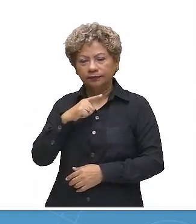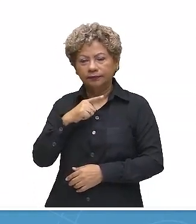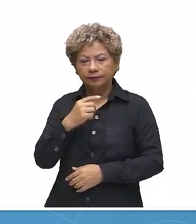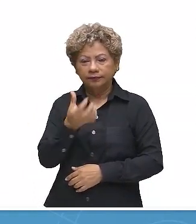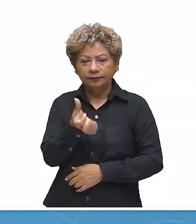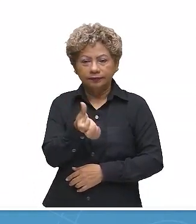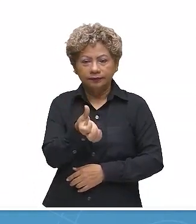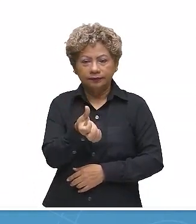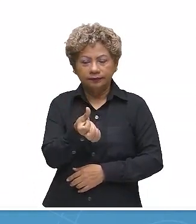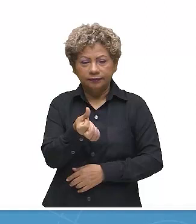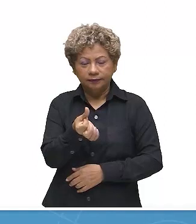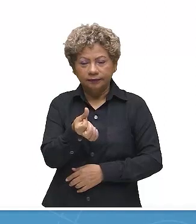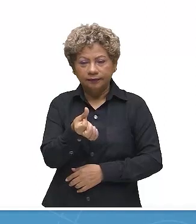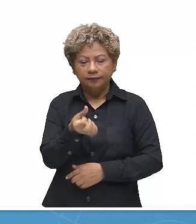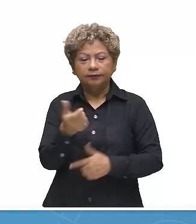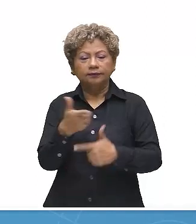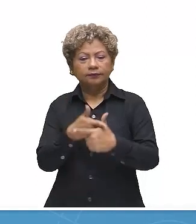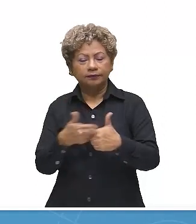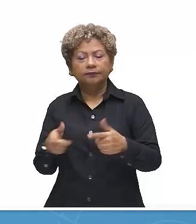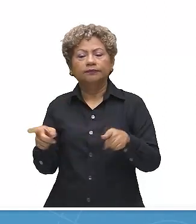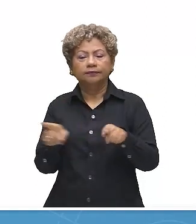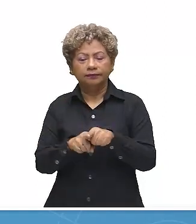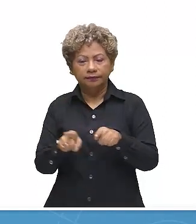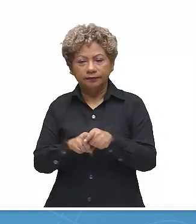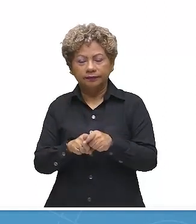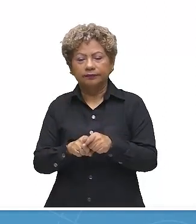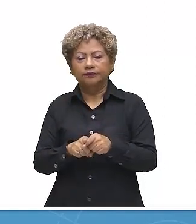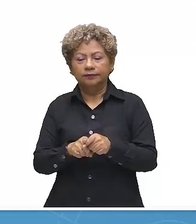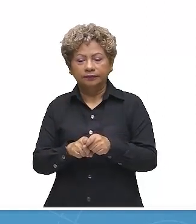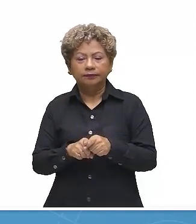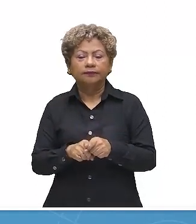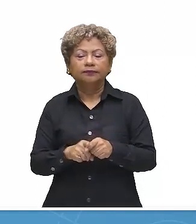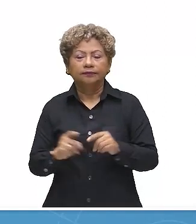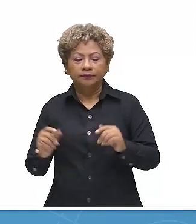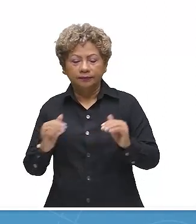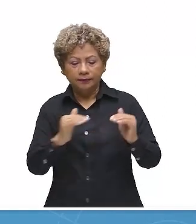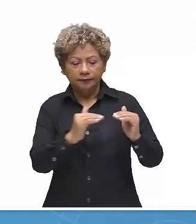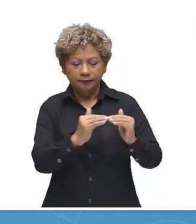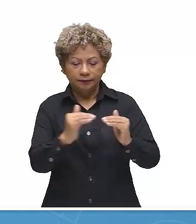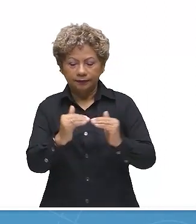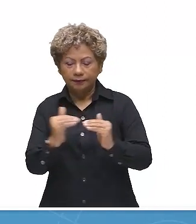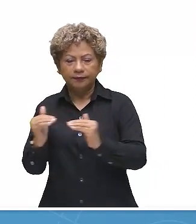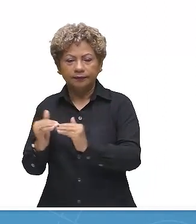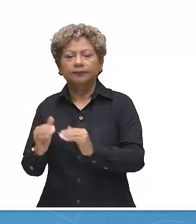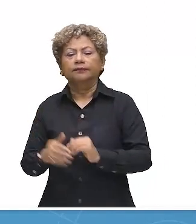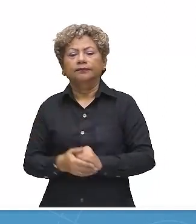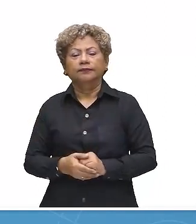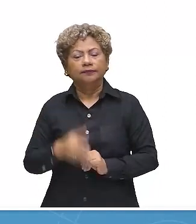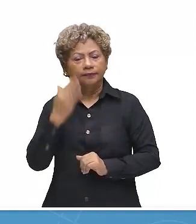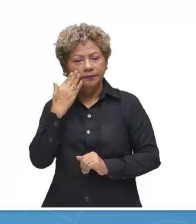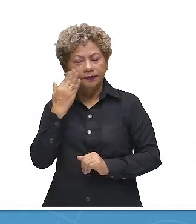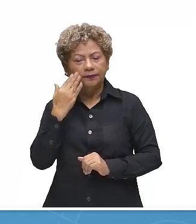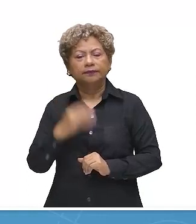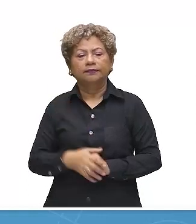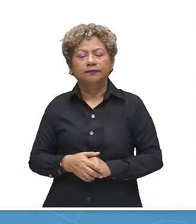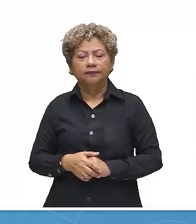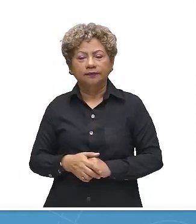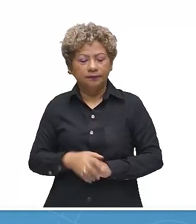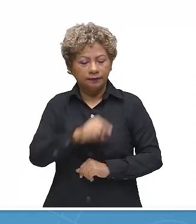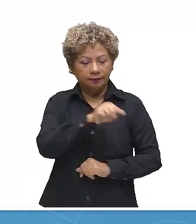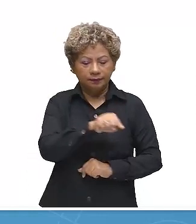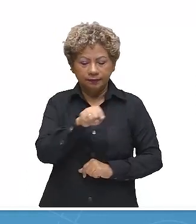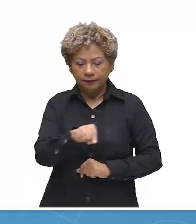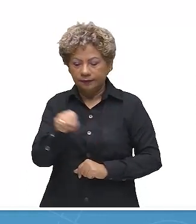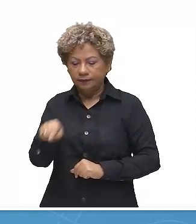partes. Também está cheio pela metade, mas a fração aqui é 3/6, mas os 3 está cheio